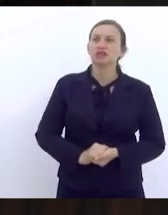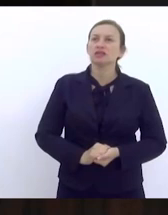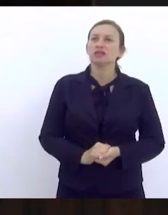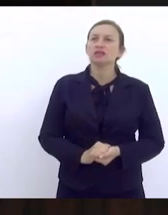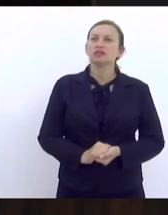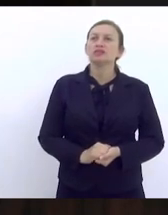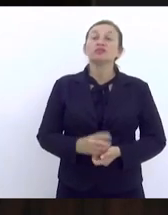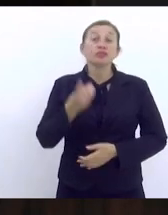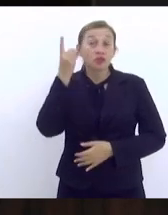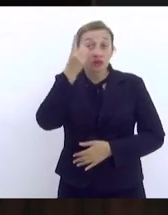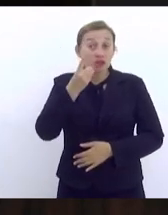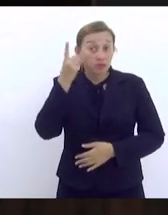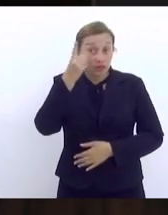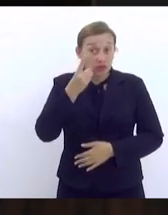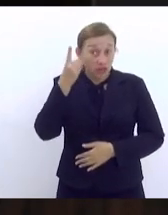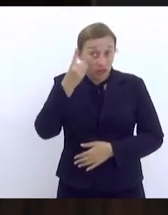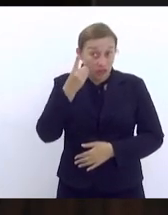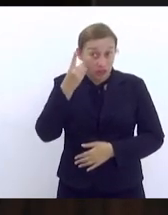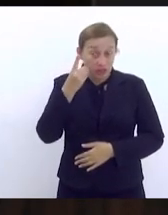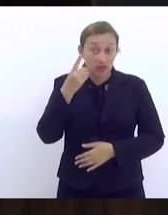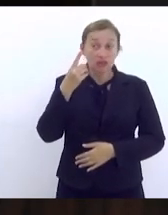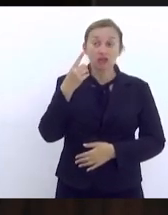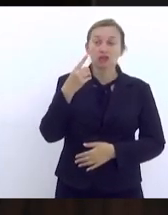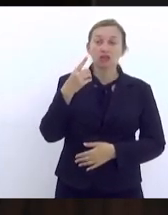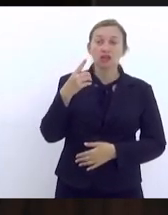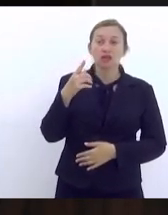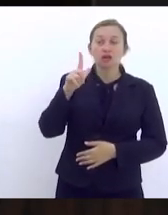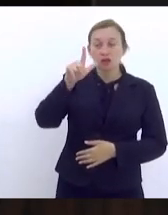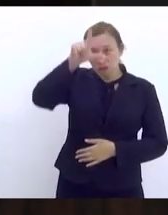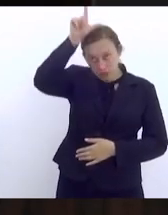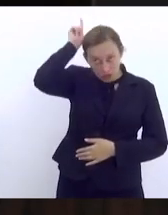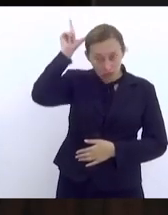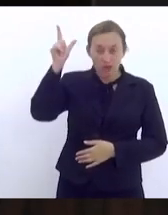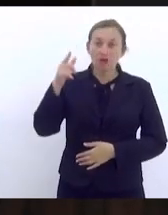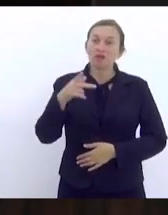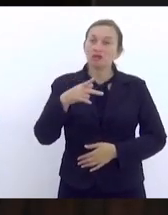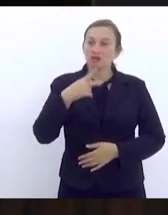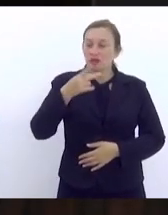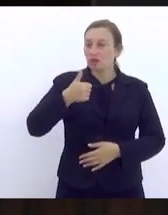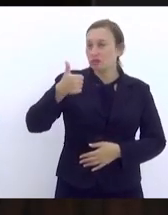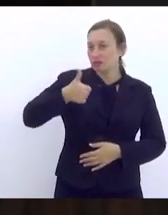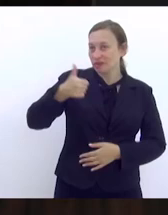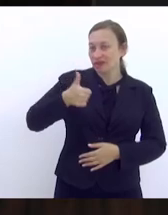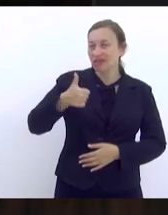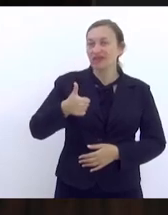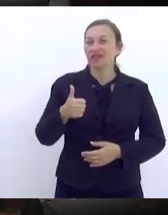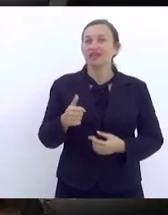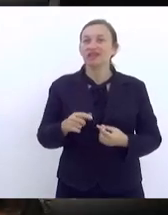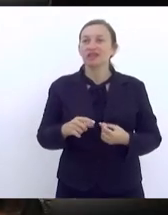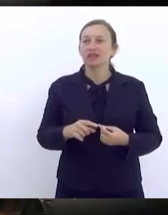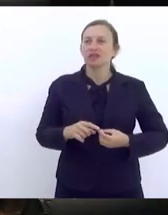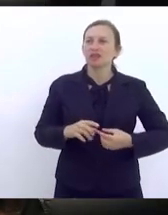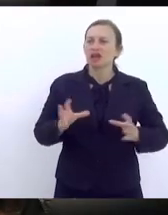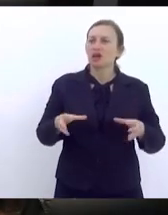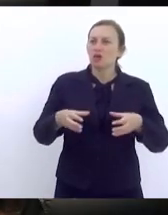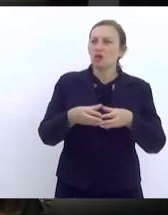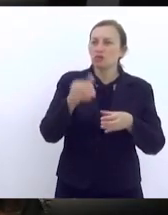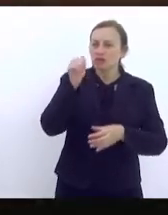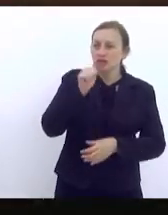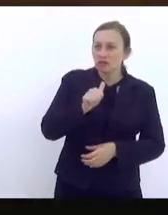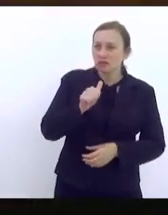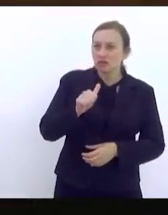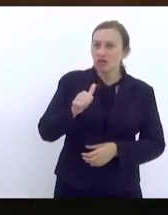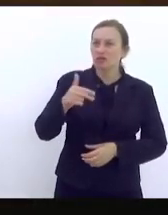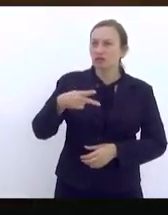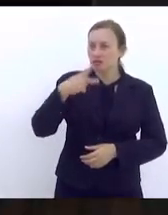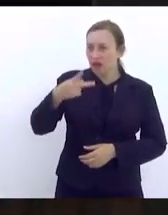o deputado Deputado Renato e Deputado Luiz Paulo que levantou a mão primeiro Deputado a comissão da mulher foi